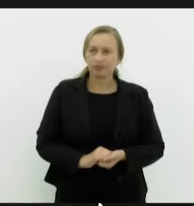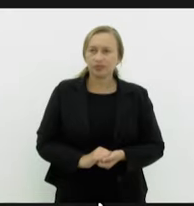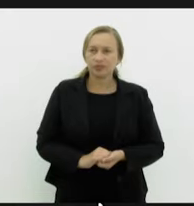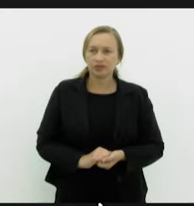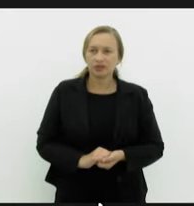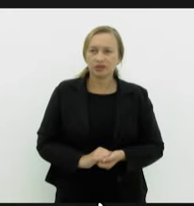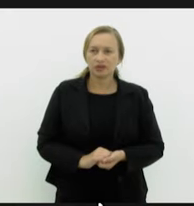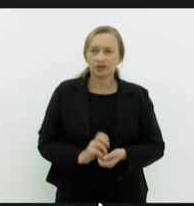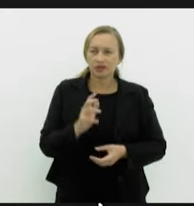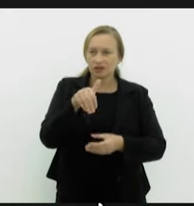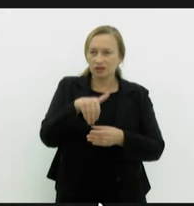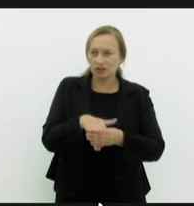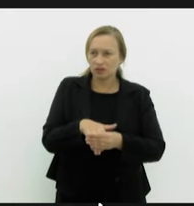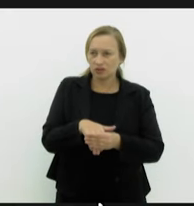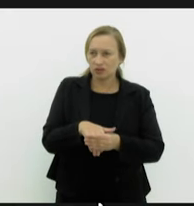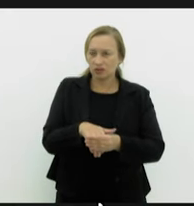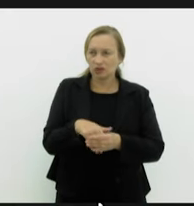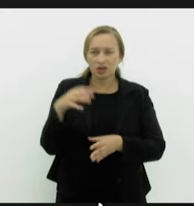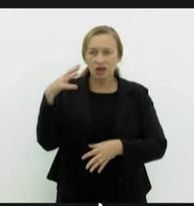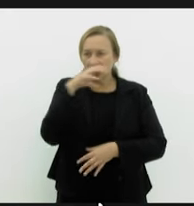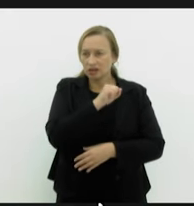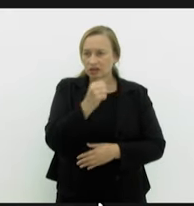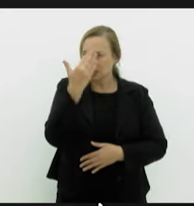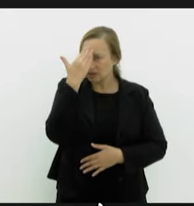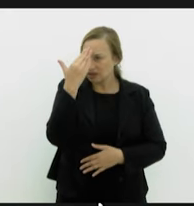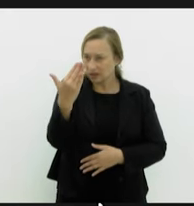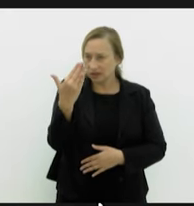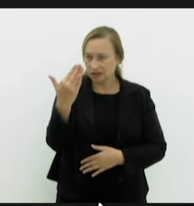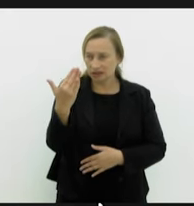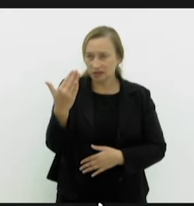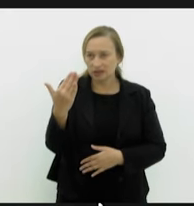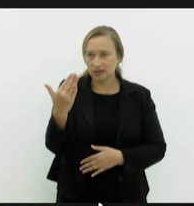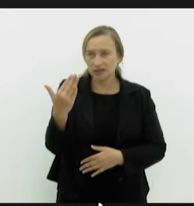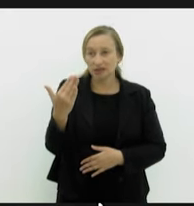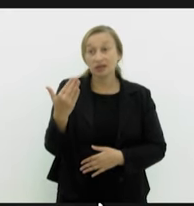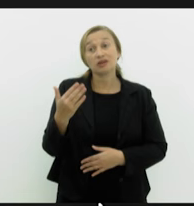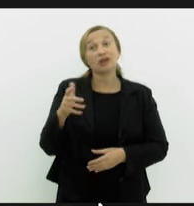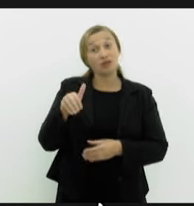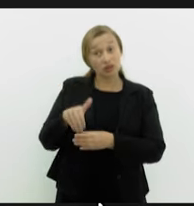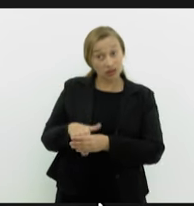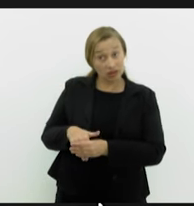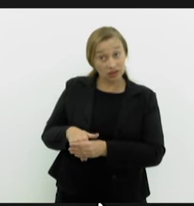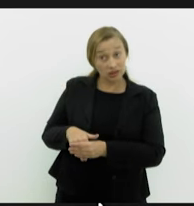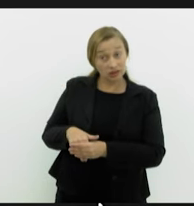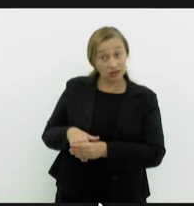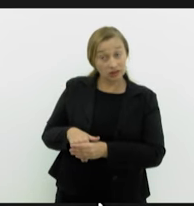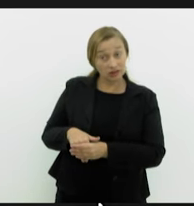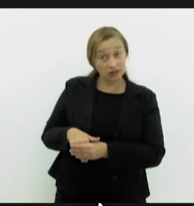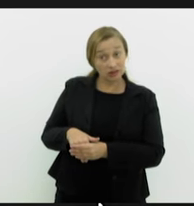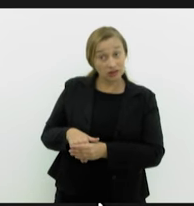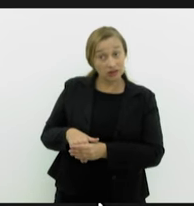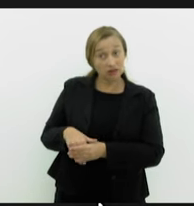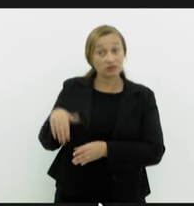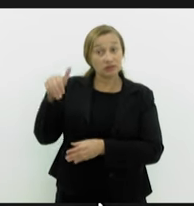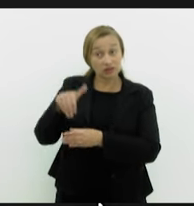Para declarar o voto, rapidamente, primeiro agradecer... Vai votar ainda, hein? Só para te dar ciência.